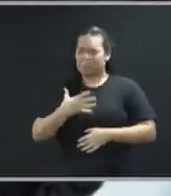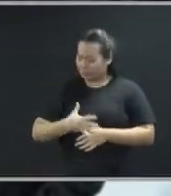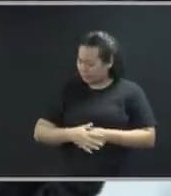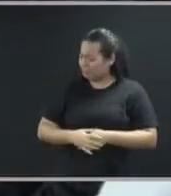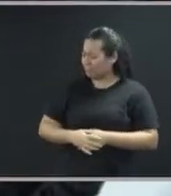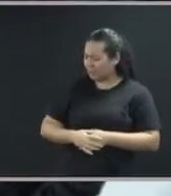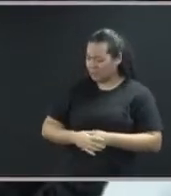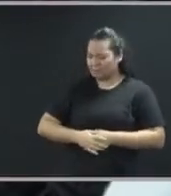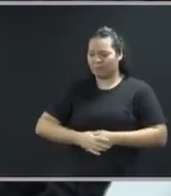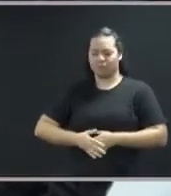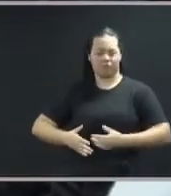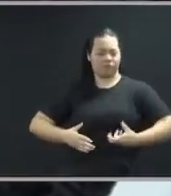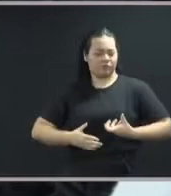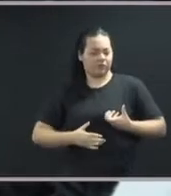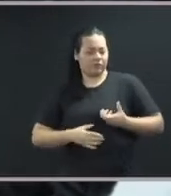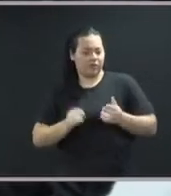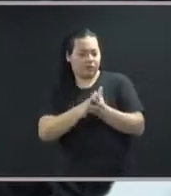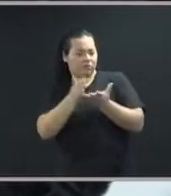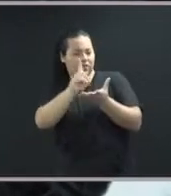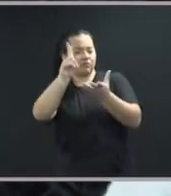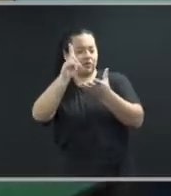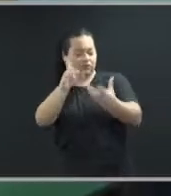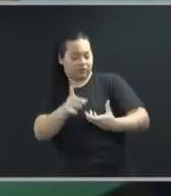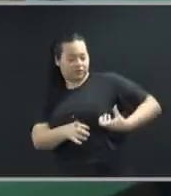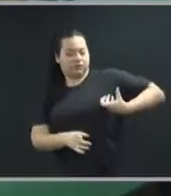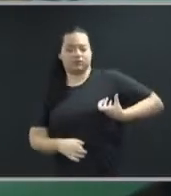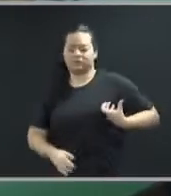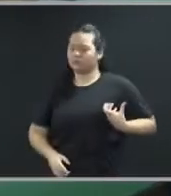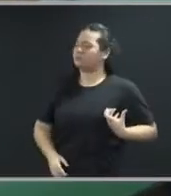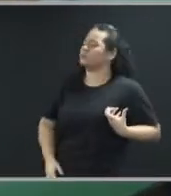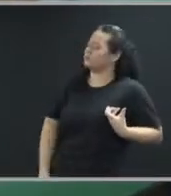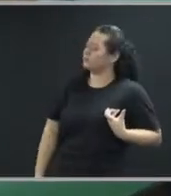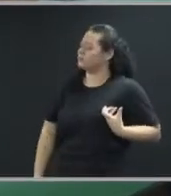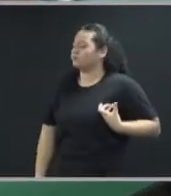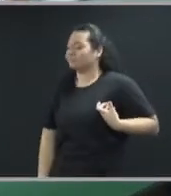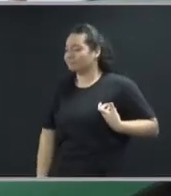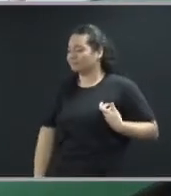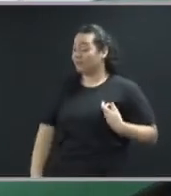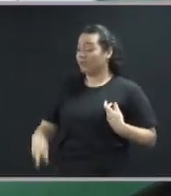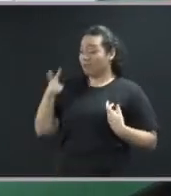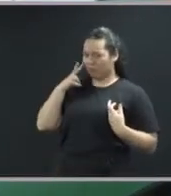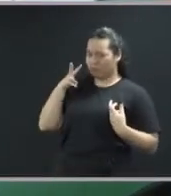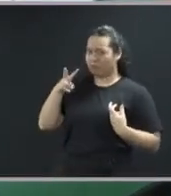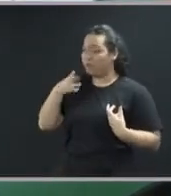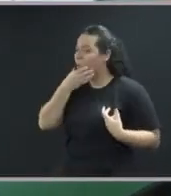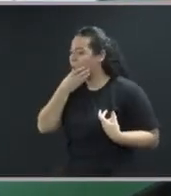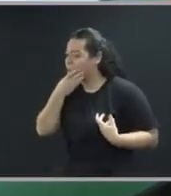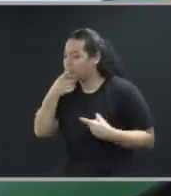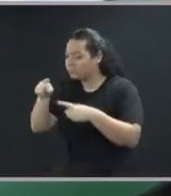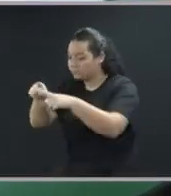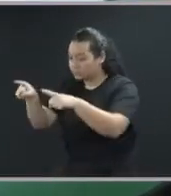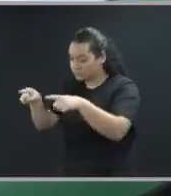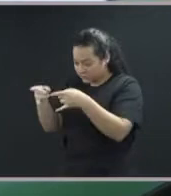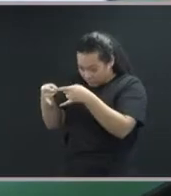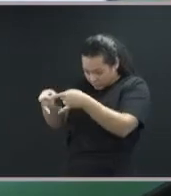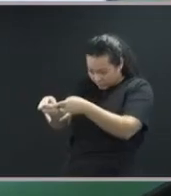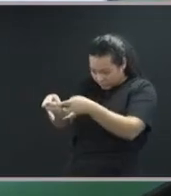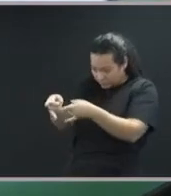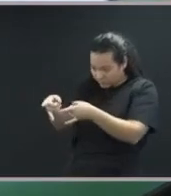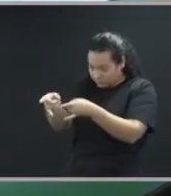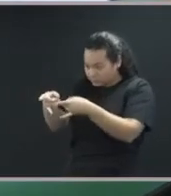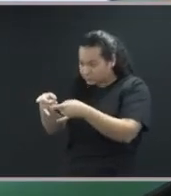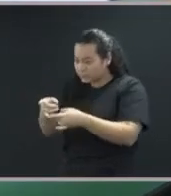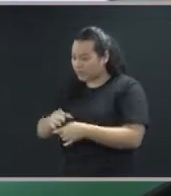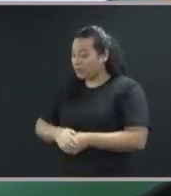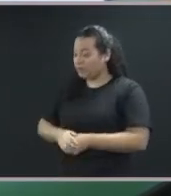demônio, irmão Camilo, aquele, levantou da cama, e aquele homem zarrão olhou para mim e disse, está acontecendo? Eu falei, meu irmão, eu vim aqui